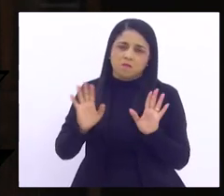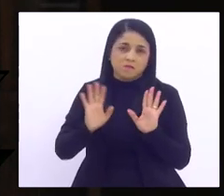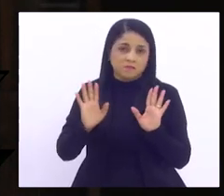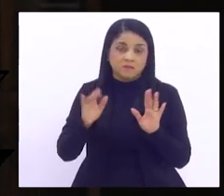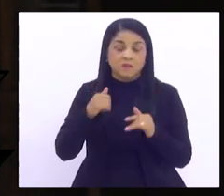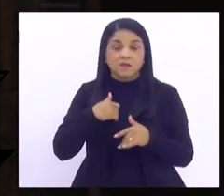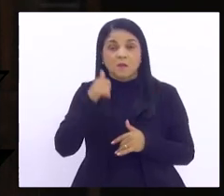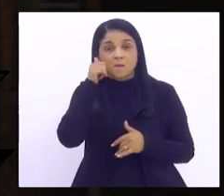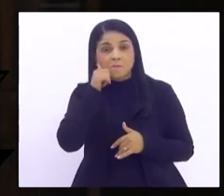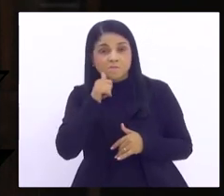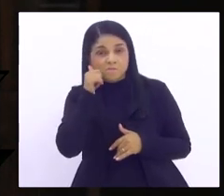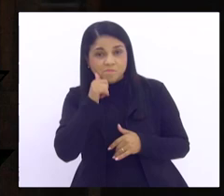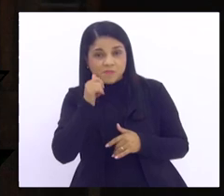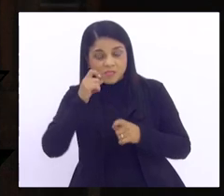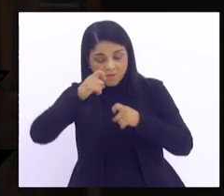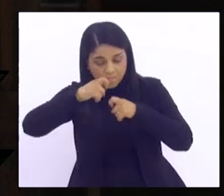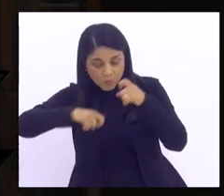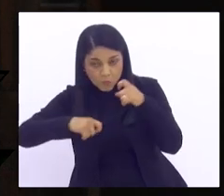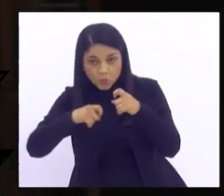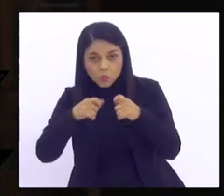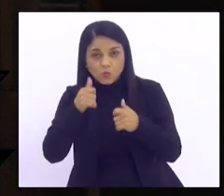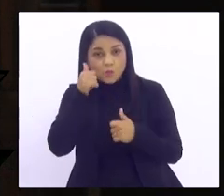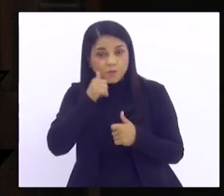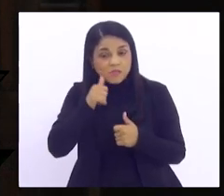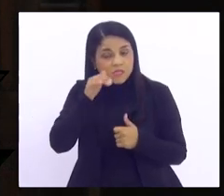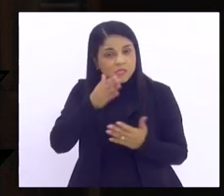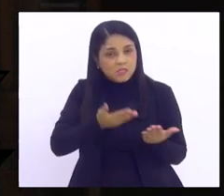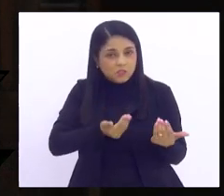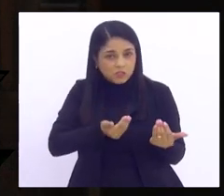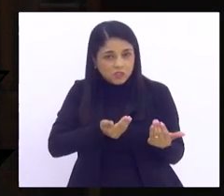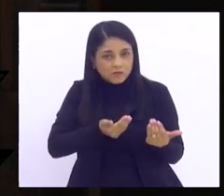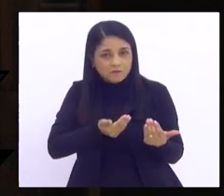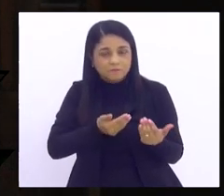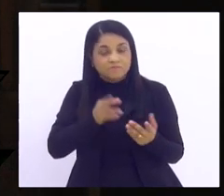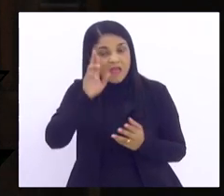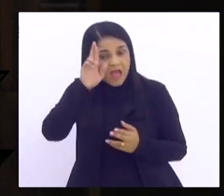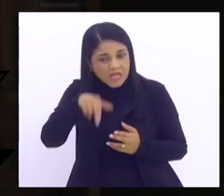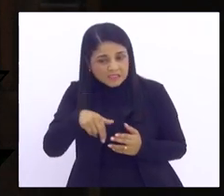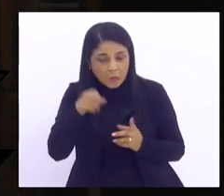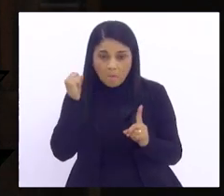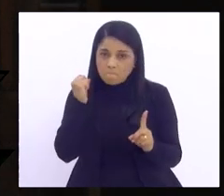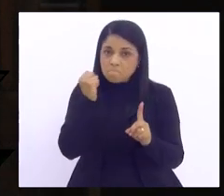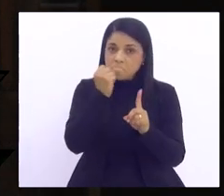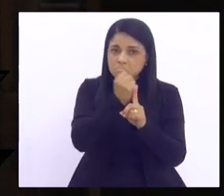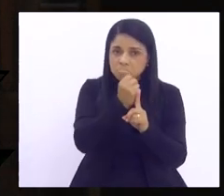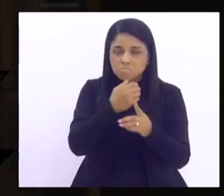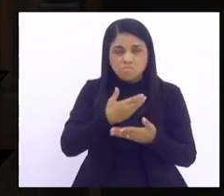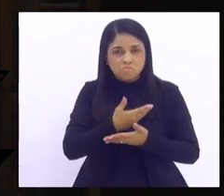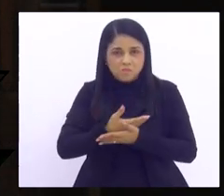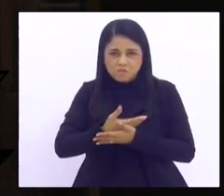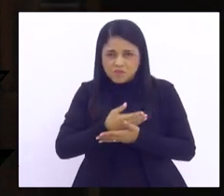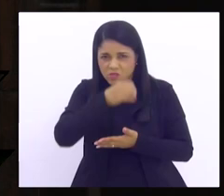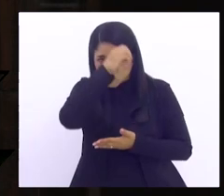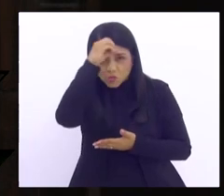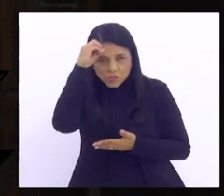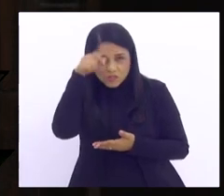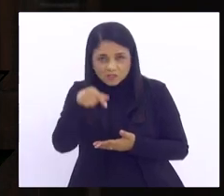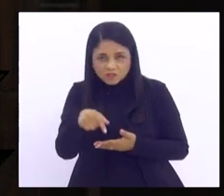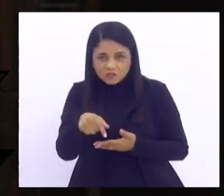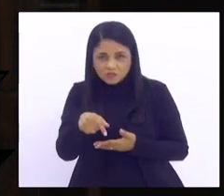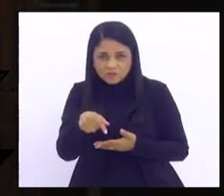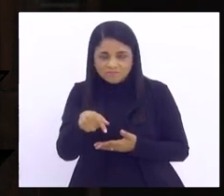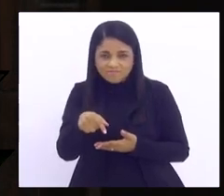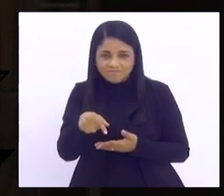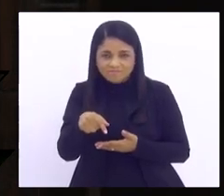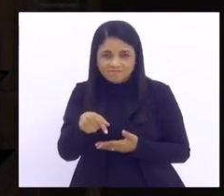menina violentada, não há nenhuma razão que justifique matar uma criança inocente em benefício de uma criança